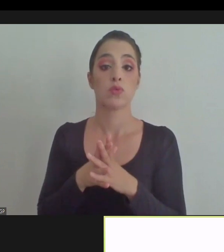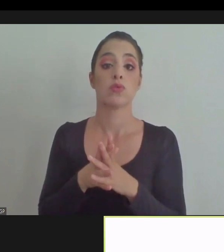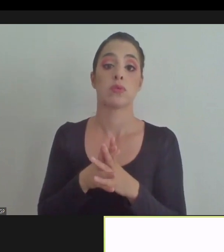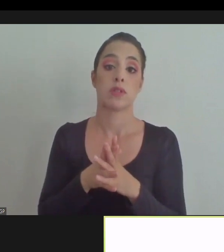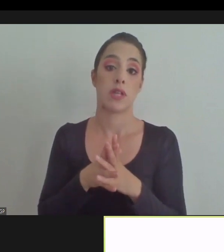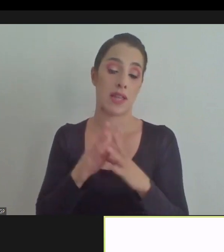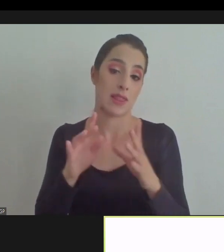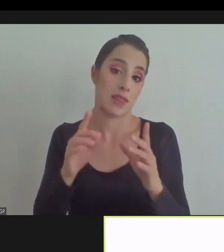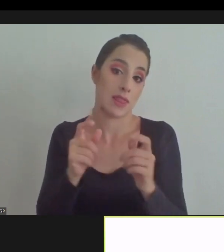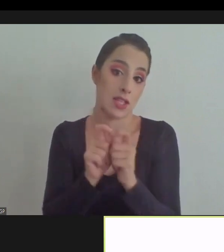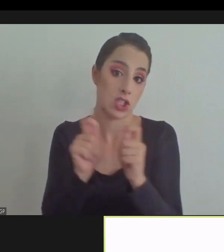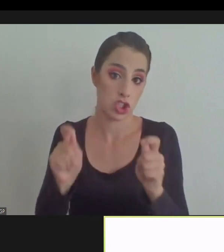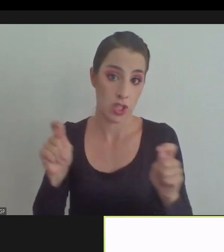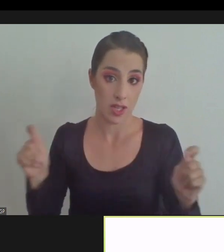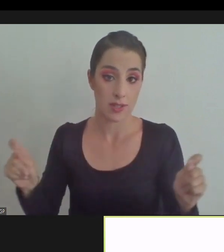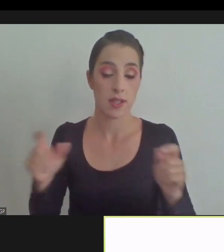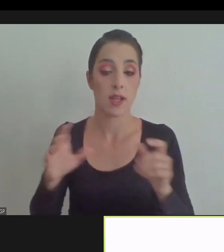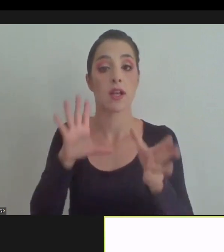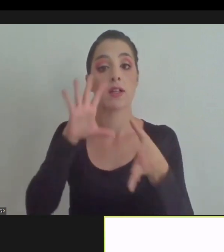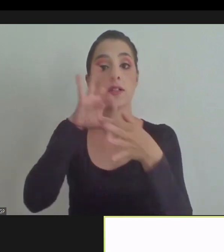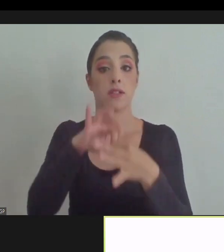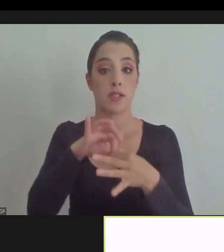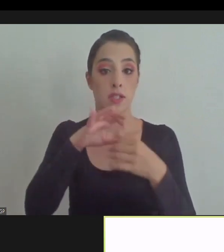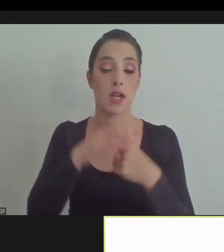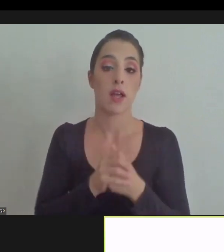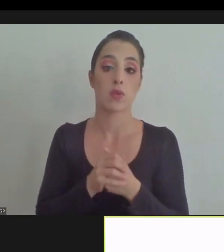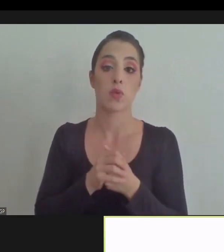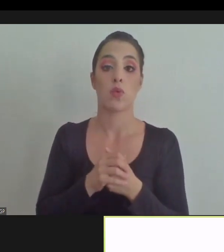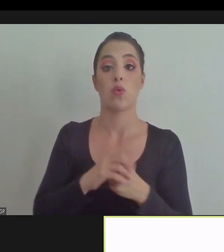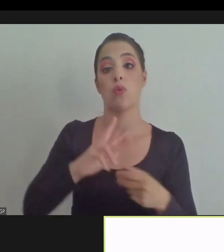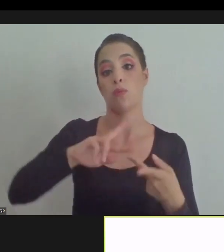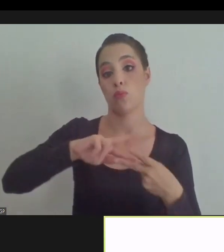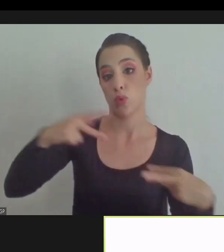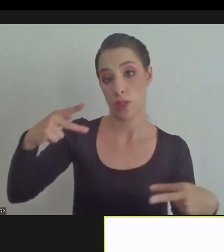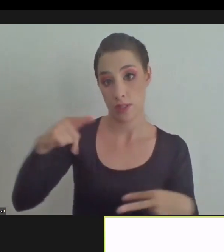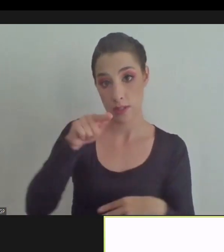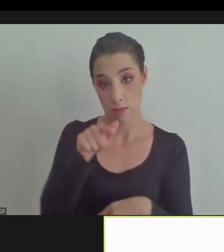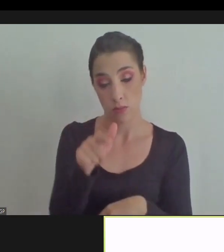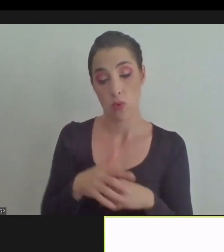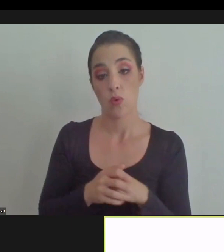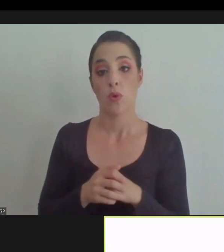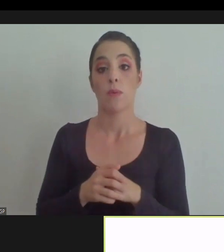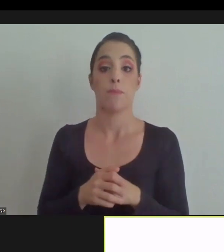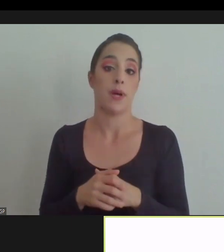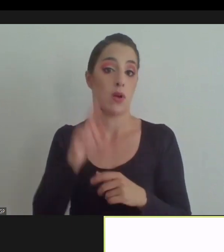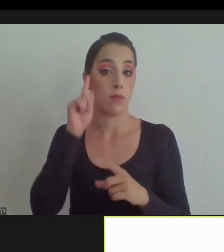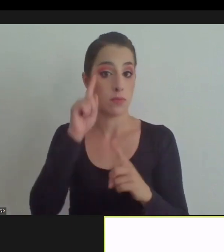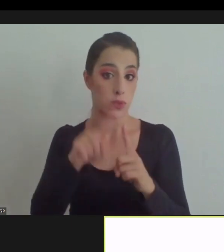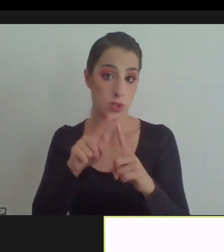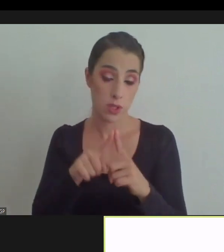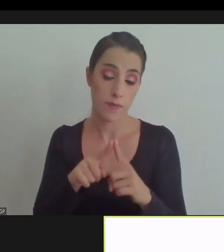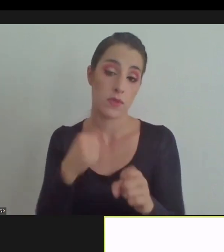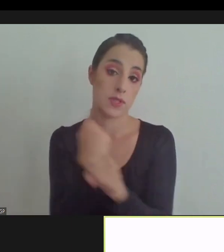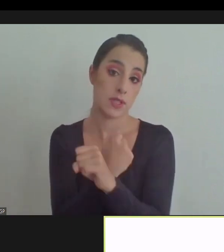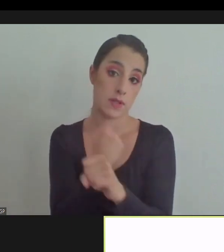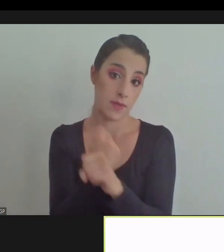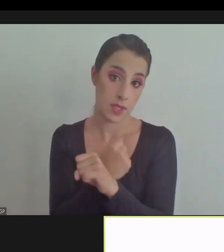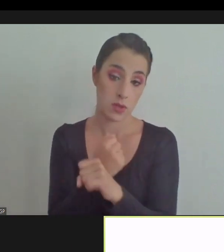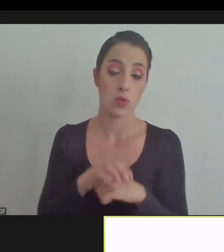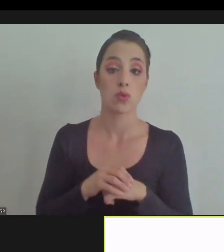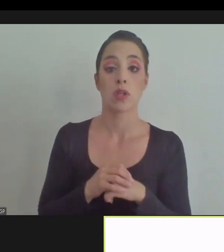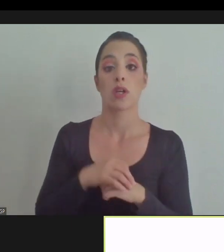distância entre o município e o Conselho Municipal, neste caso, para a prestação de serviços, e também